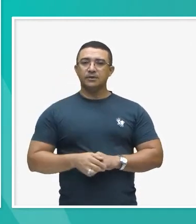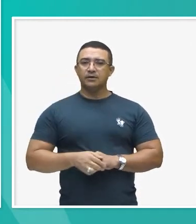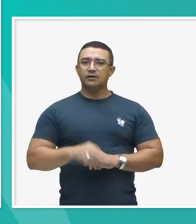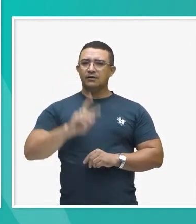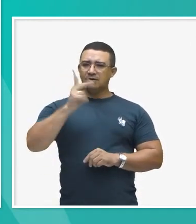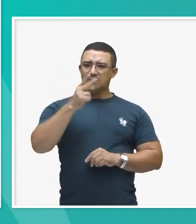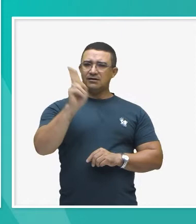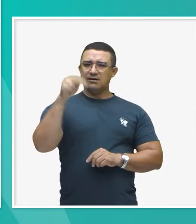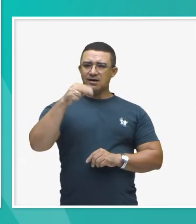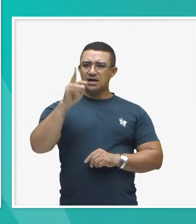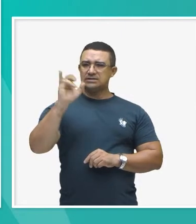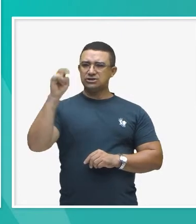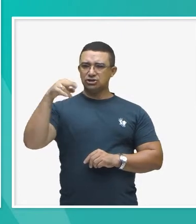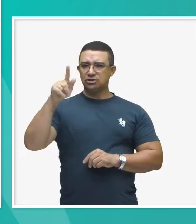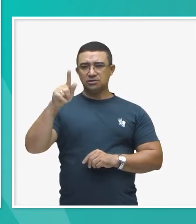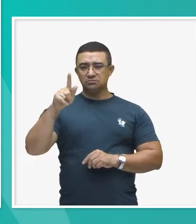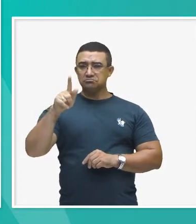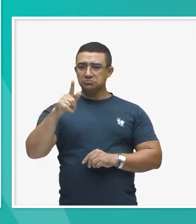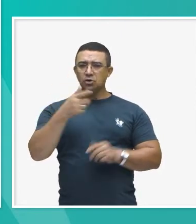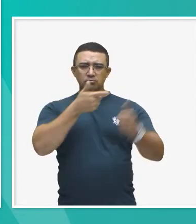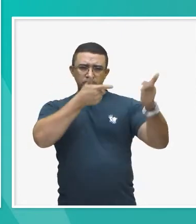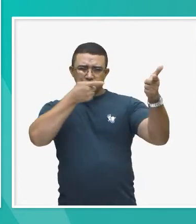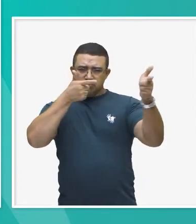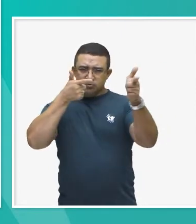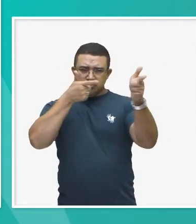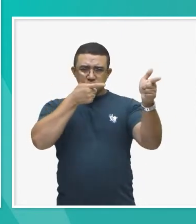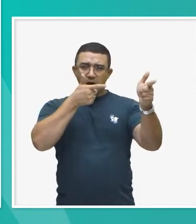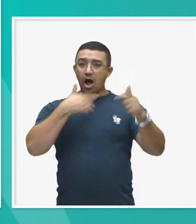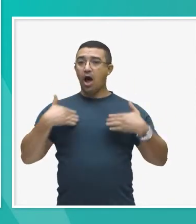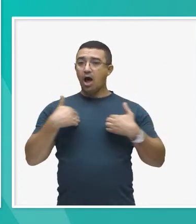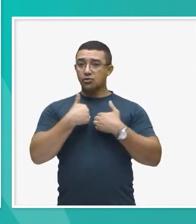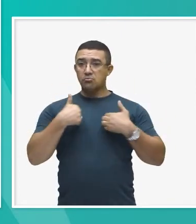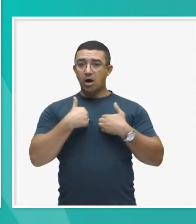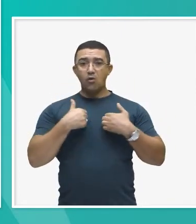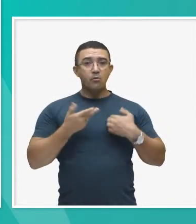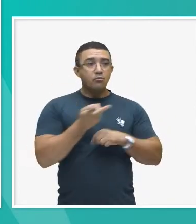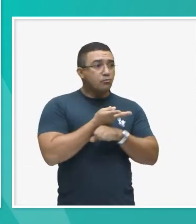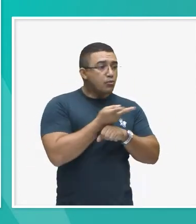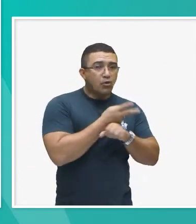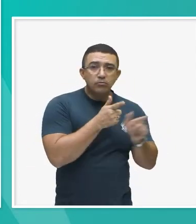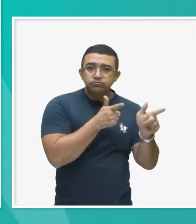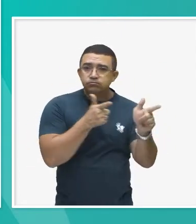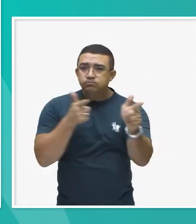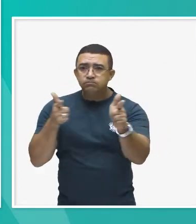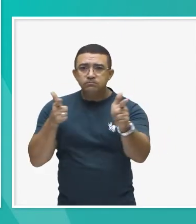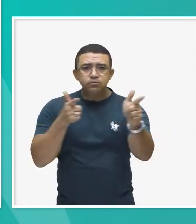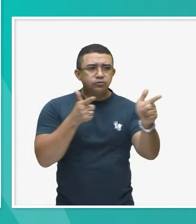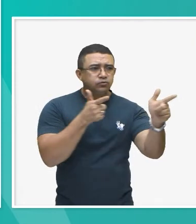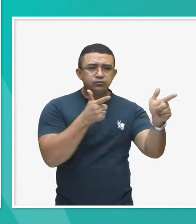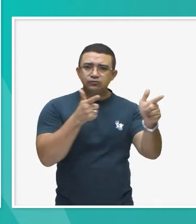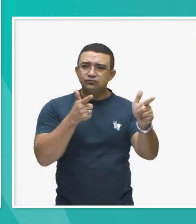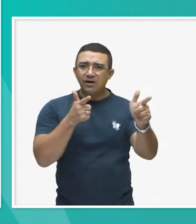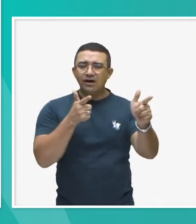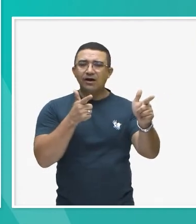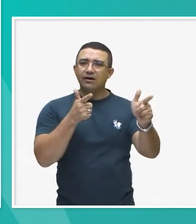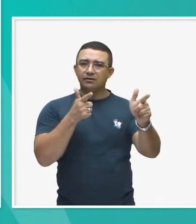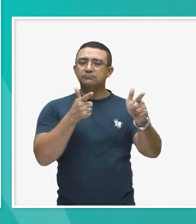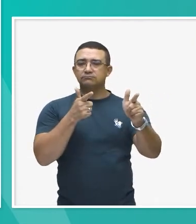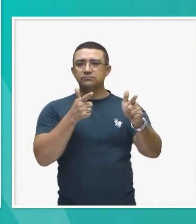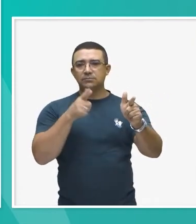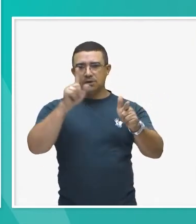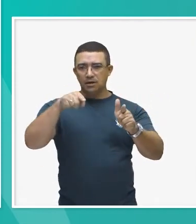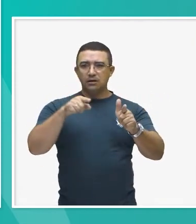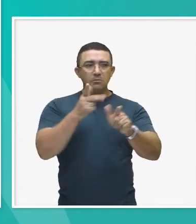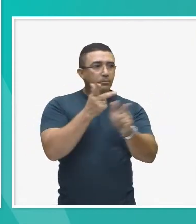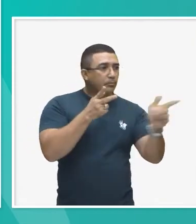de caça, né? Às vezes ela é necessária, né, para a sobrevivência de alguns grupos humanos, mas às vezes